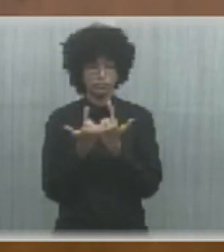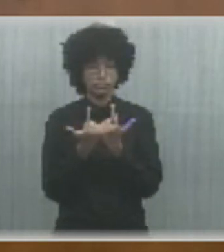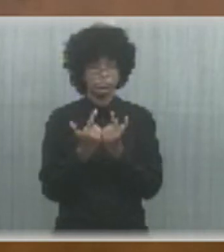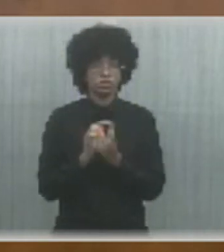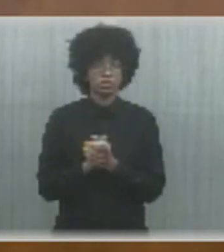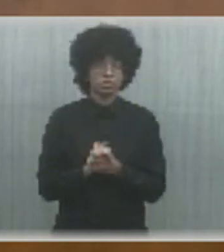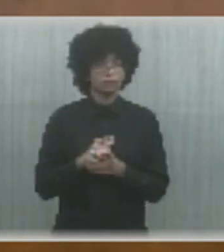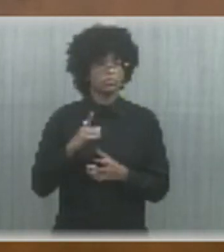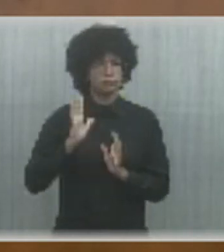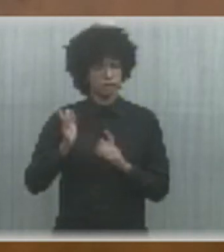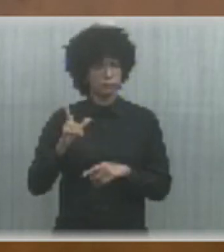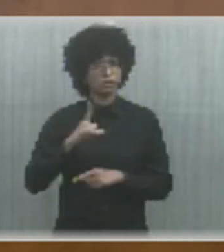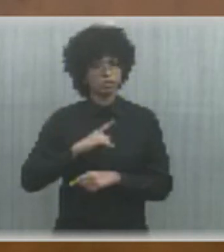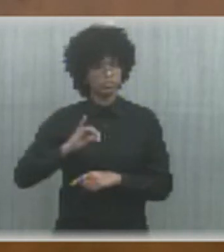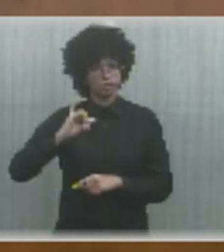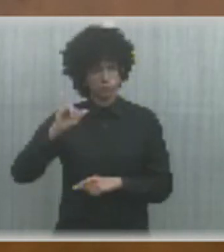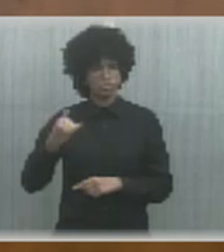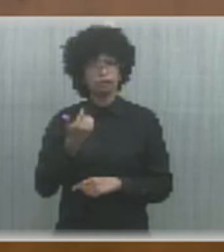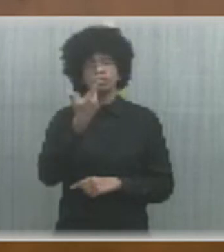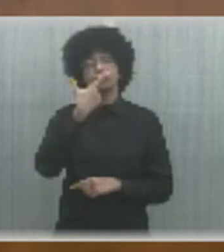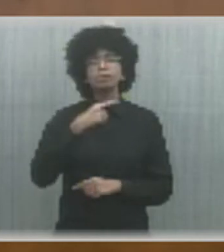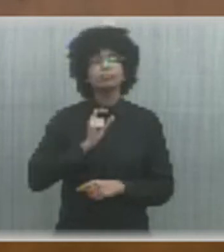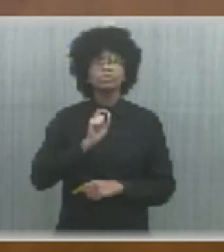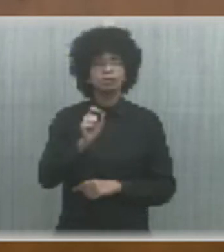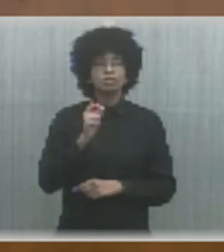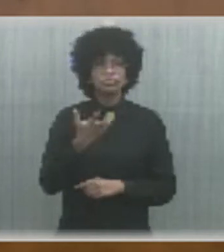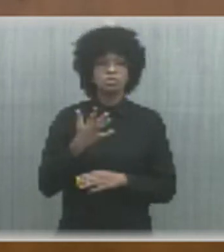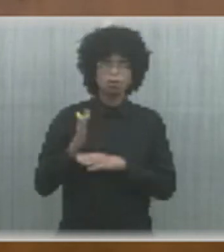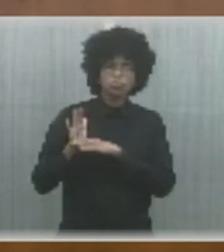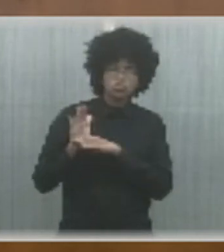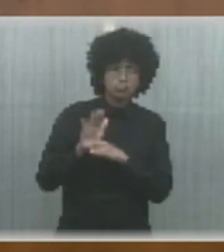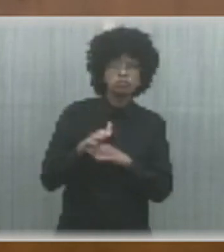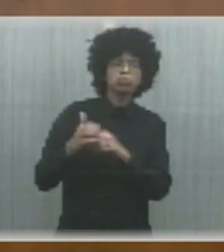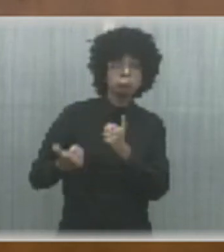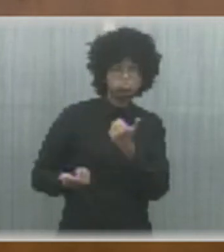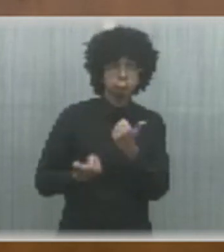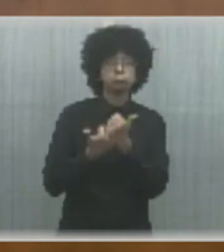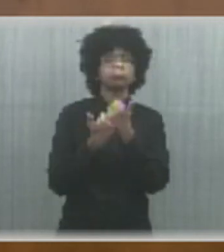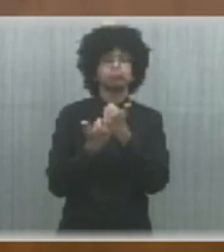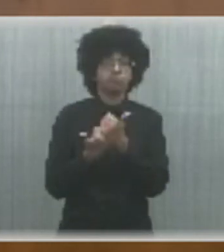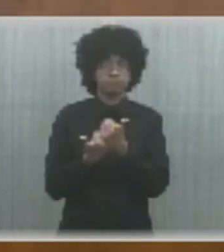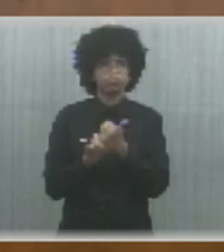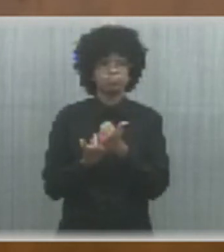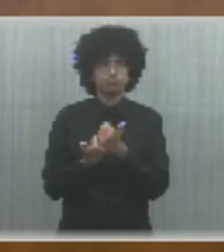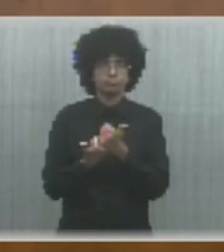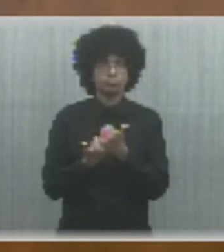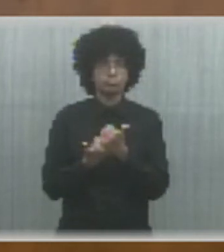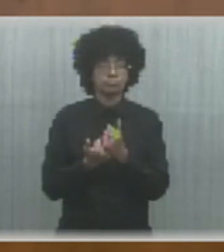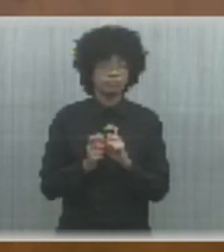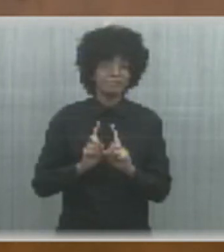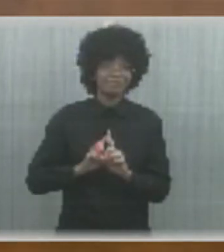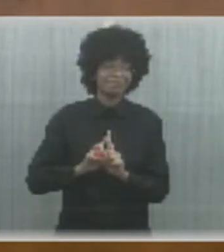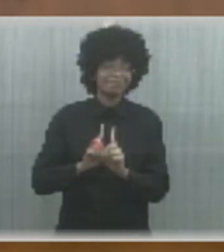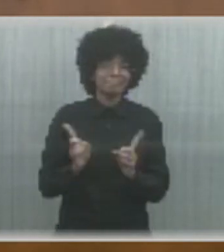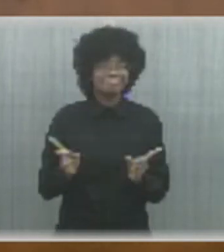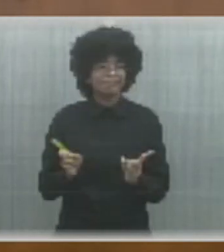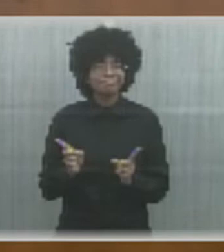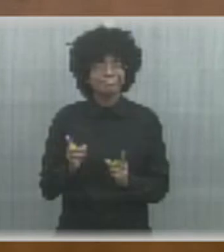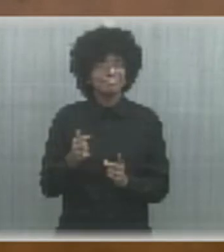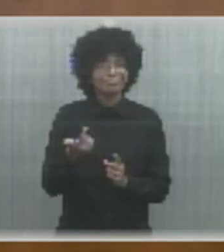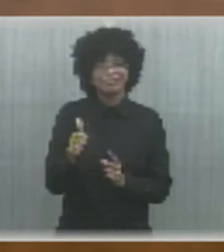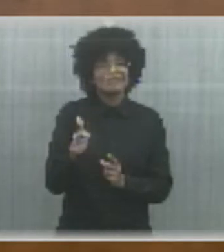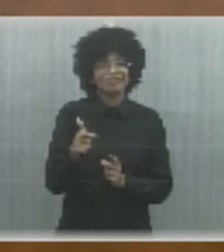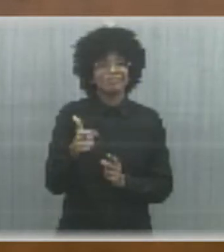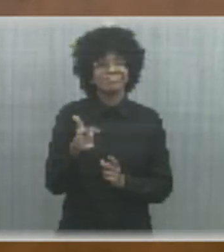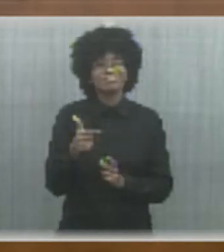teve oportunidade de quem quisesse contribuir, contribuir, e que, infelizmente, não teve